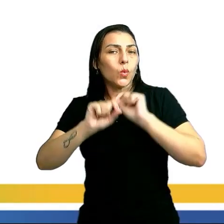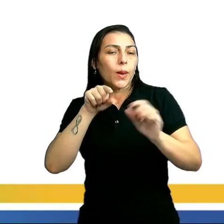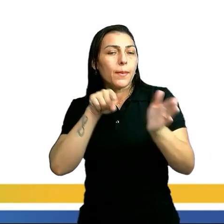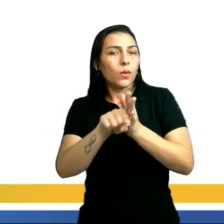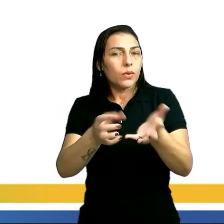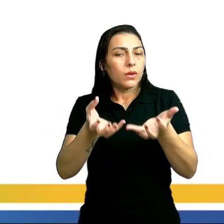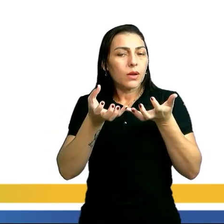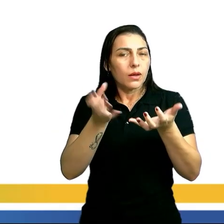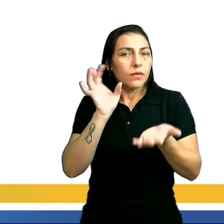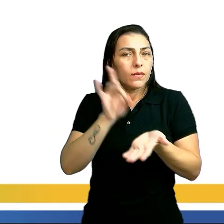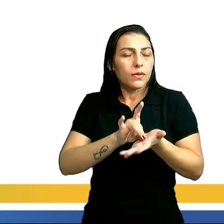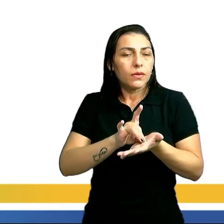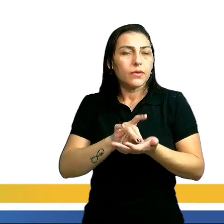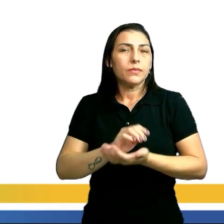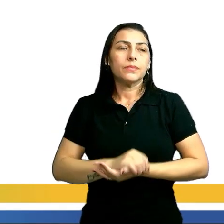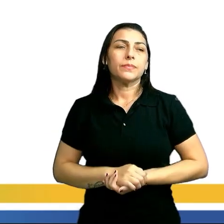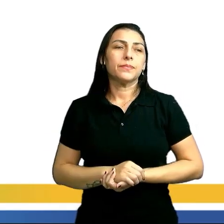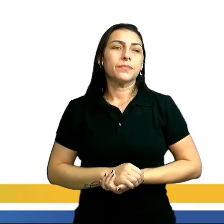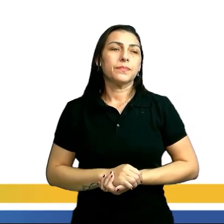quer.